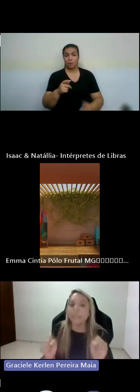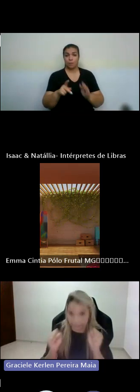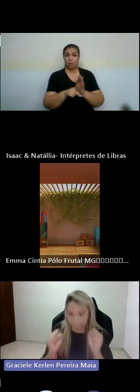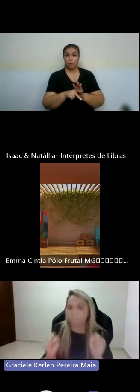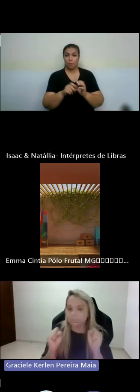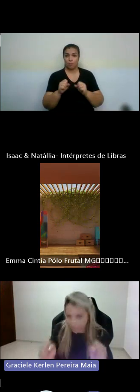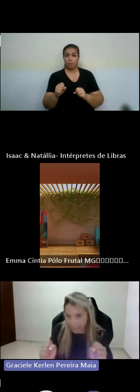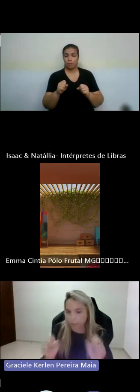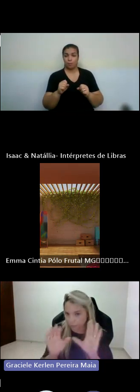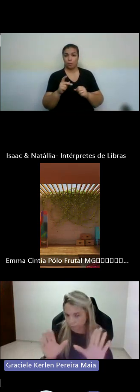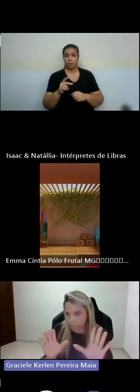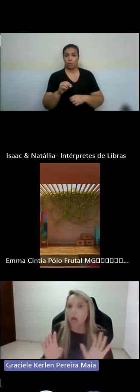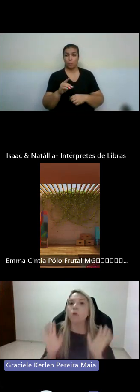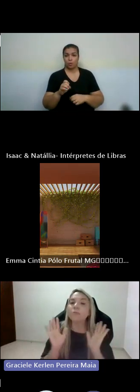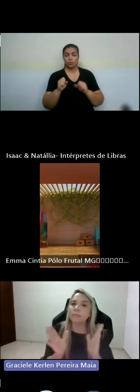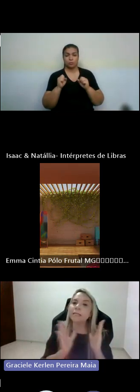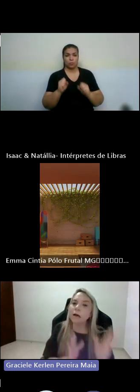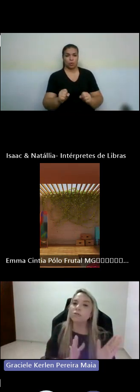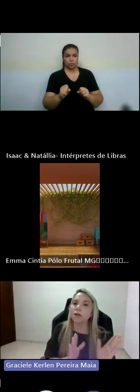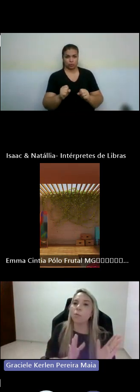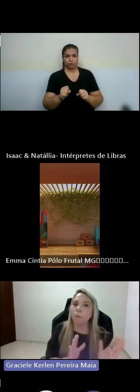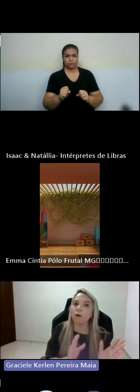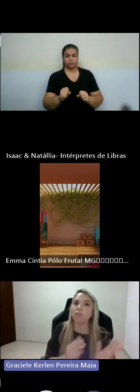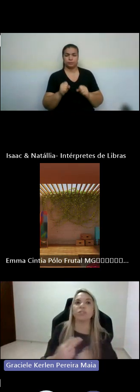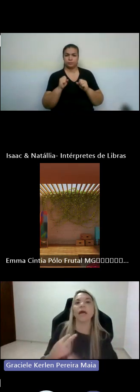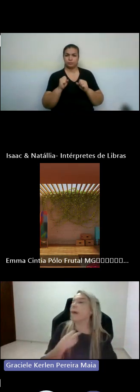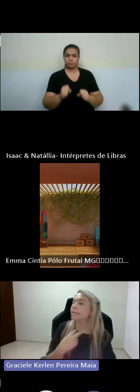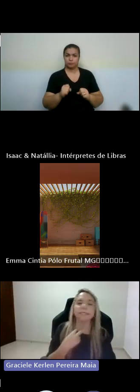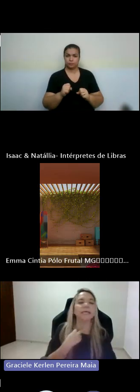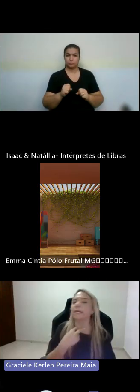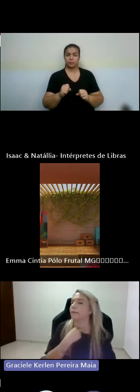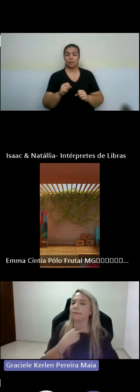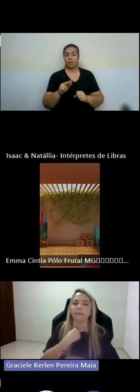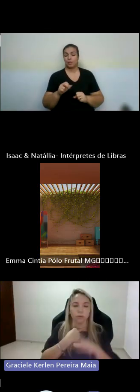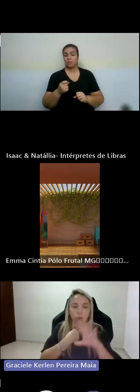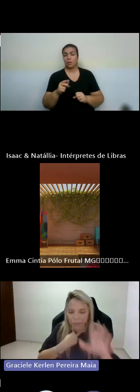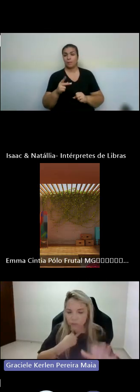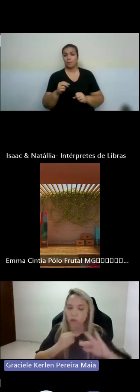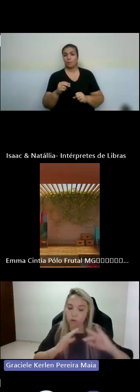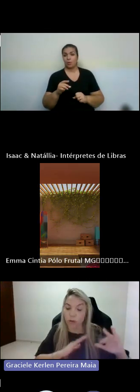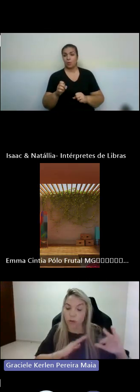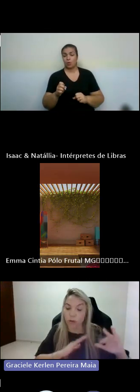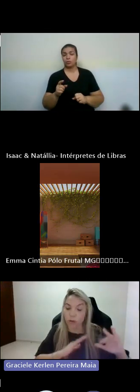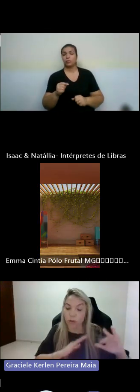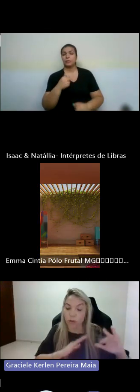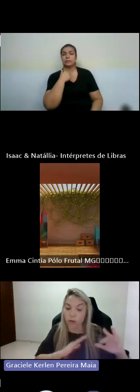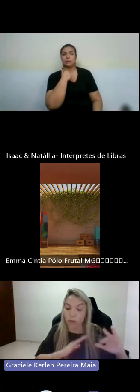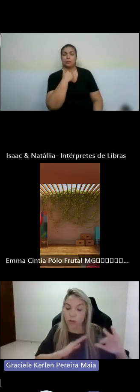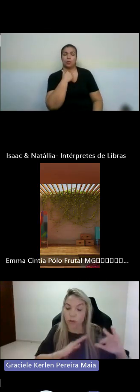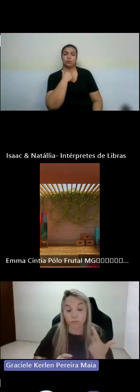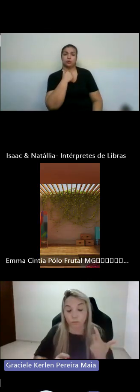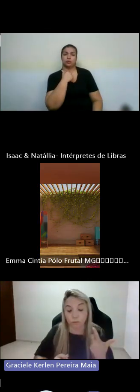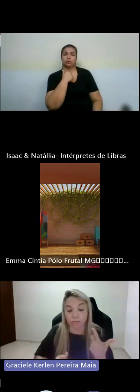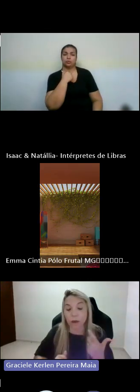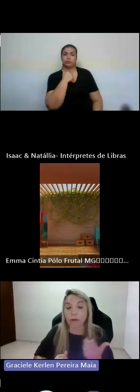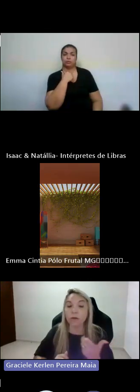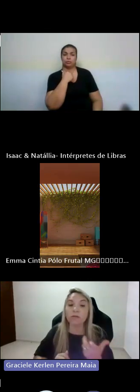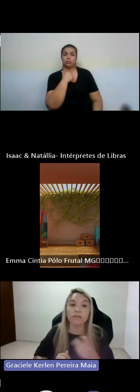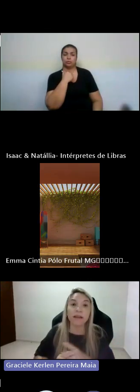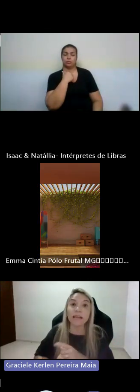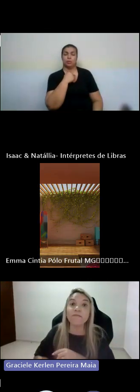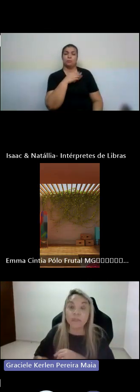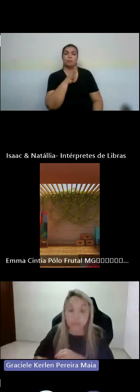esse aqui, certo? O sinal de não pode é esse aqui, no pescoço. Mas existe um